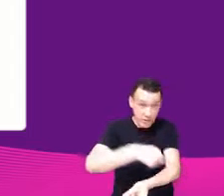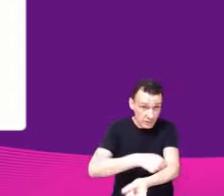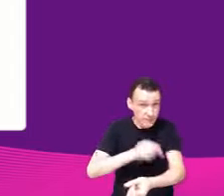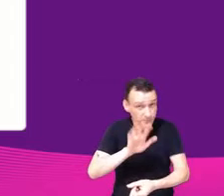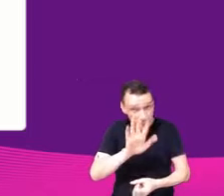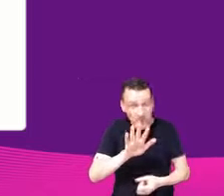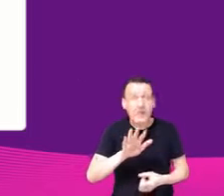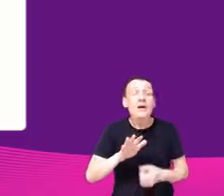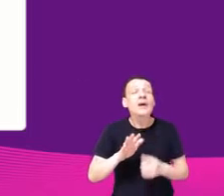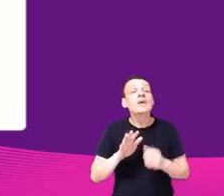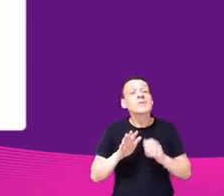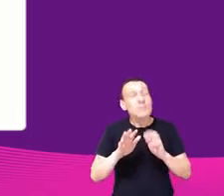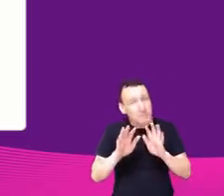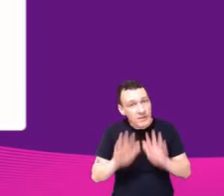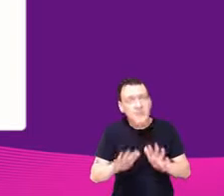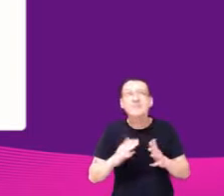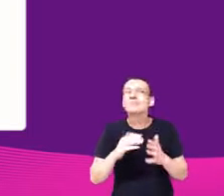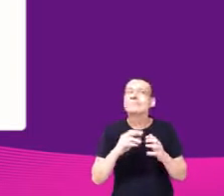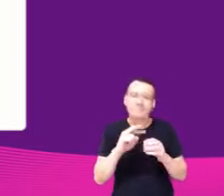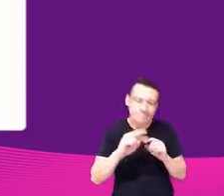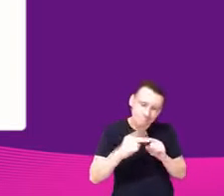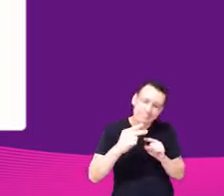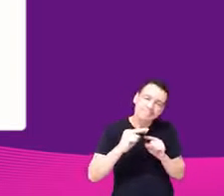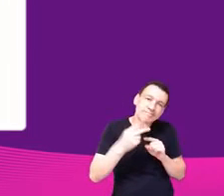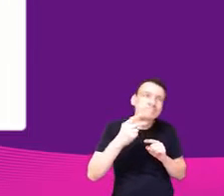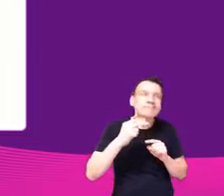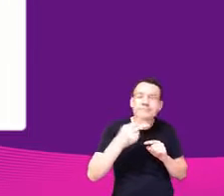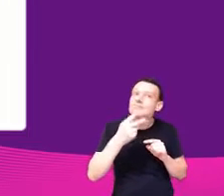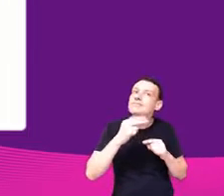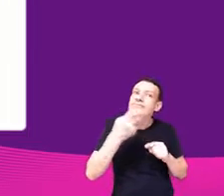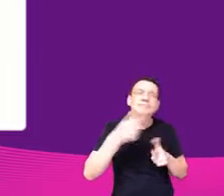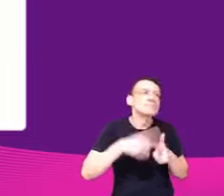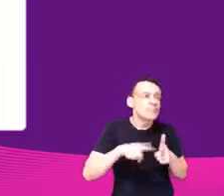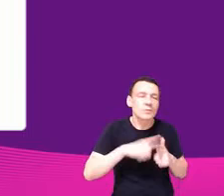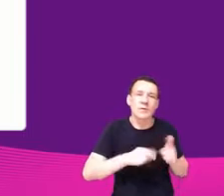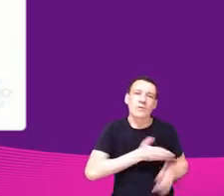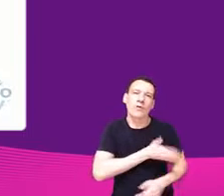crônica, ele multiplica o risco de doença cardiovascular.